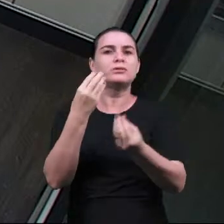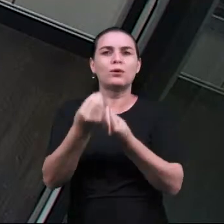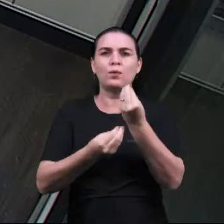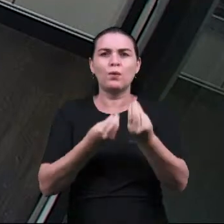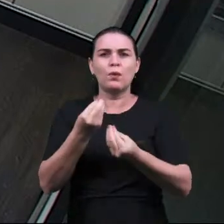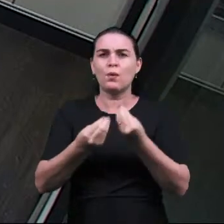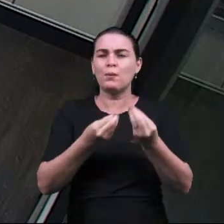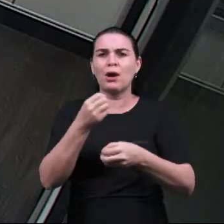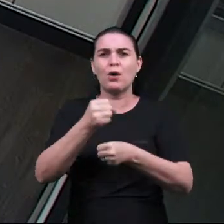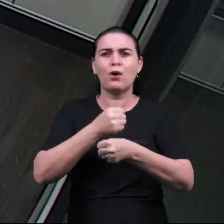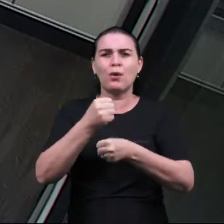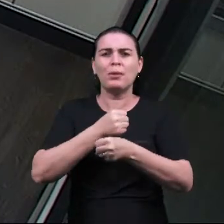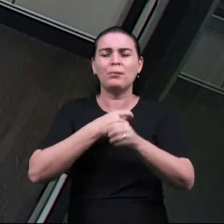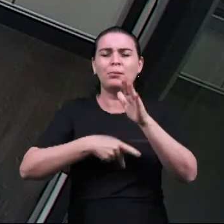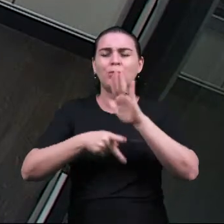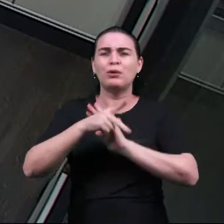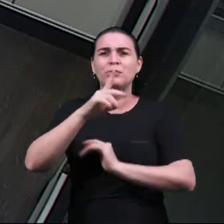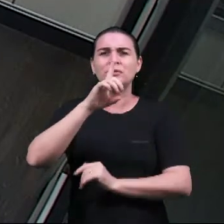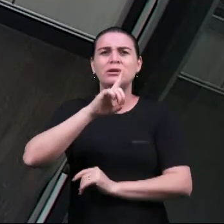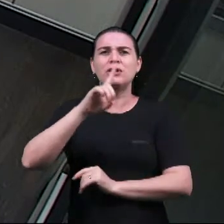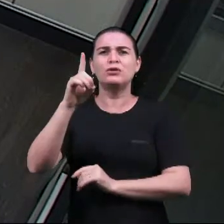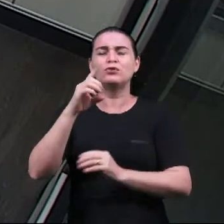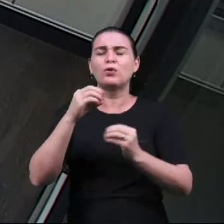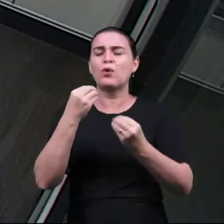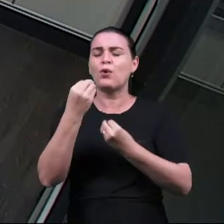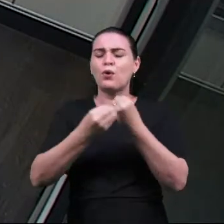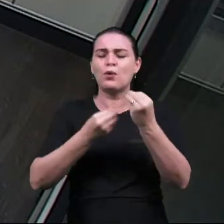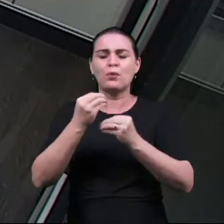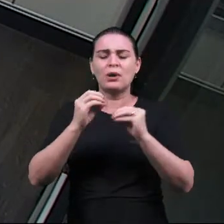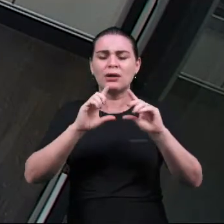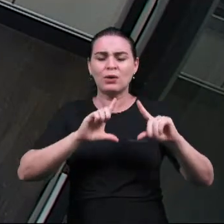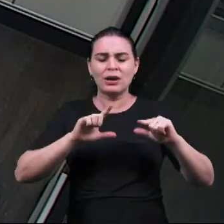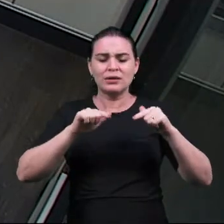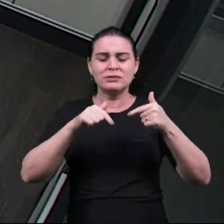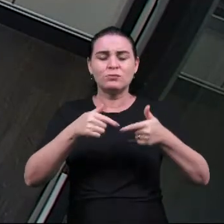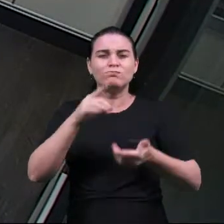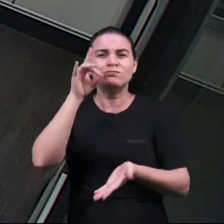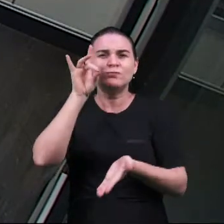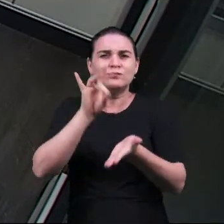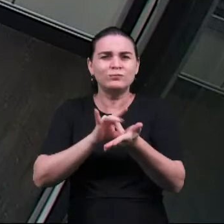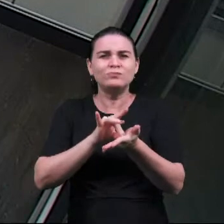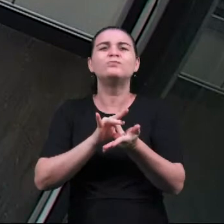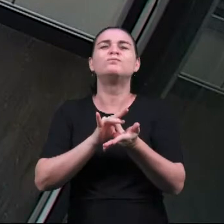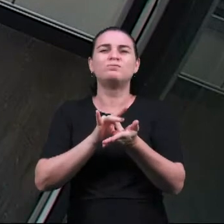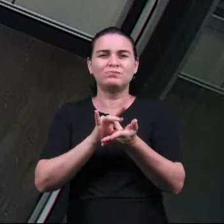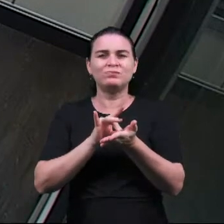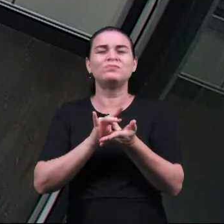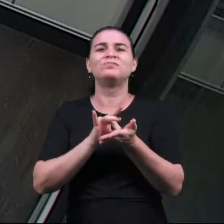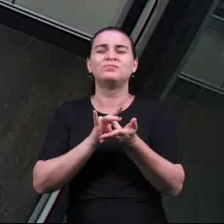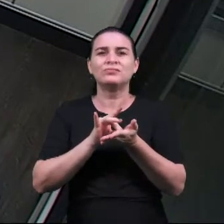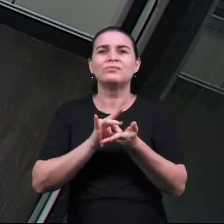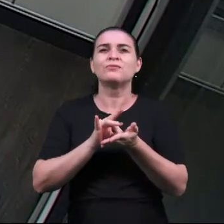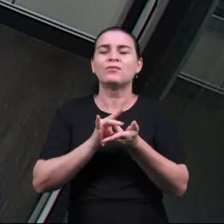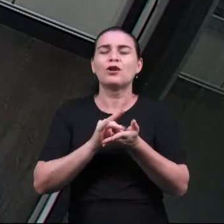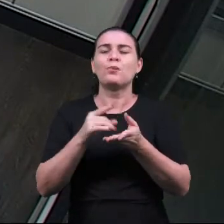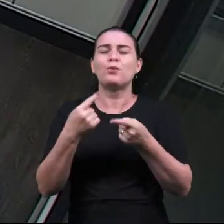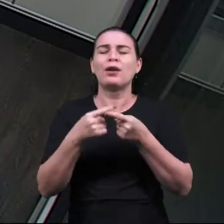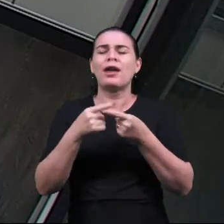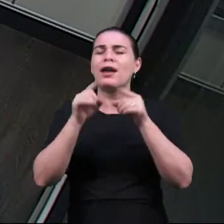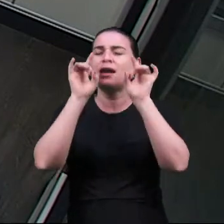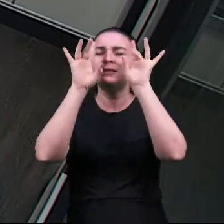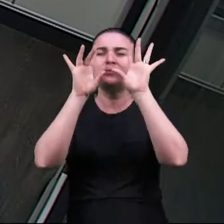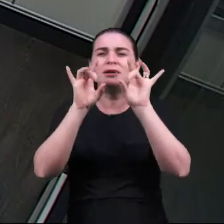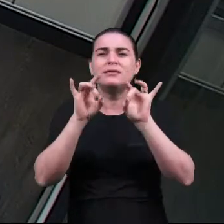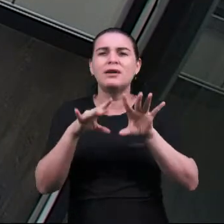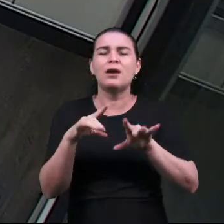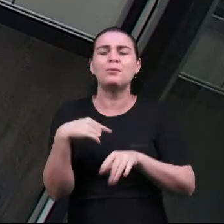uma expressão espiritual da obra, do que ela tem, da sua forma genuína de ser. E isso, então, é muito especial para todos